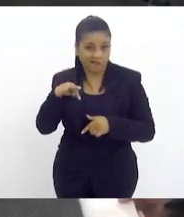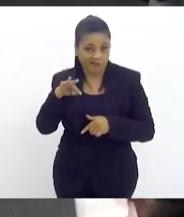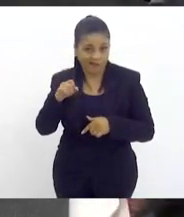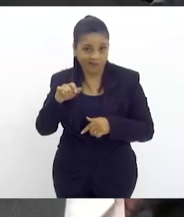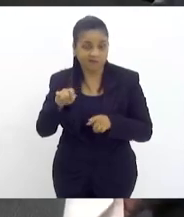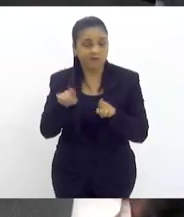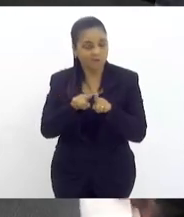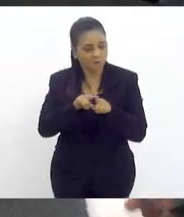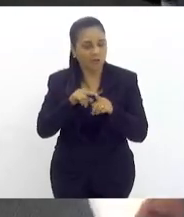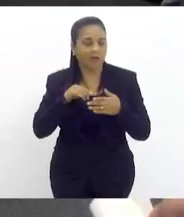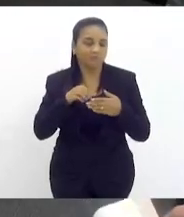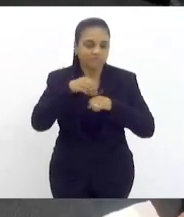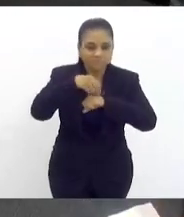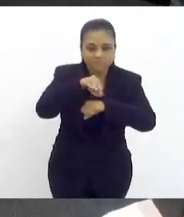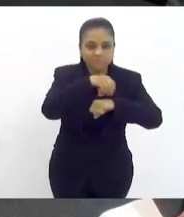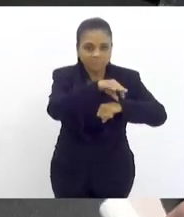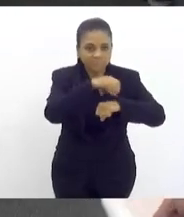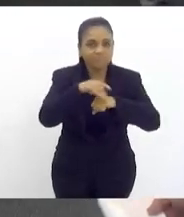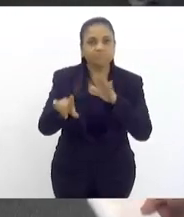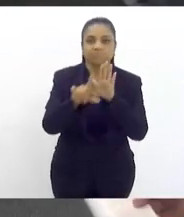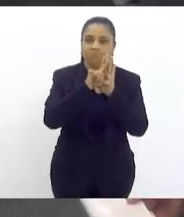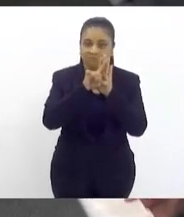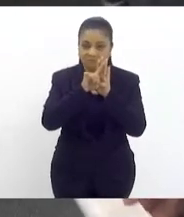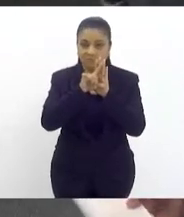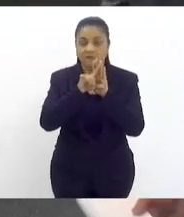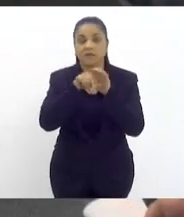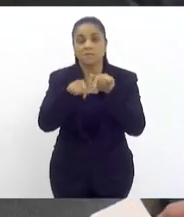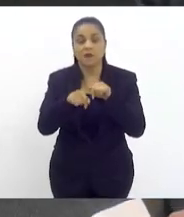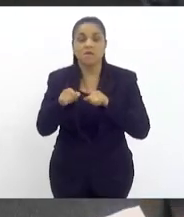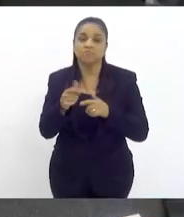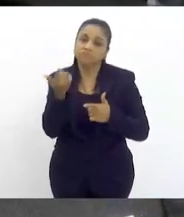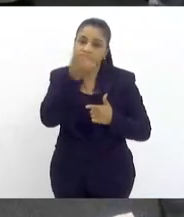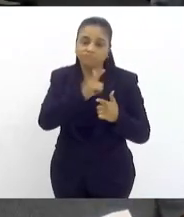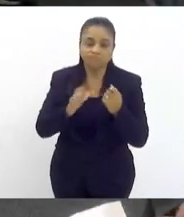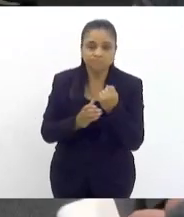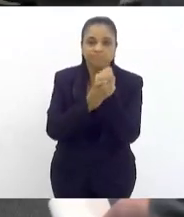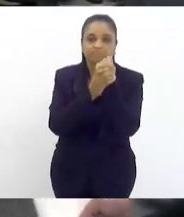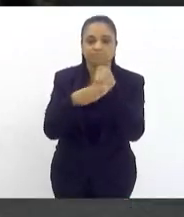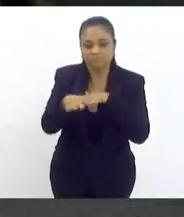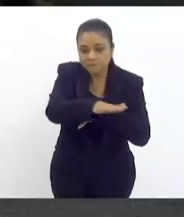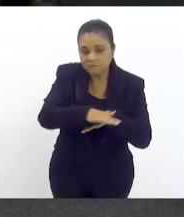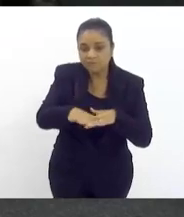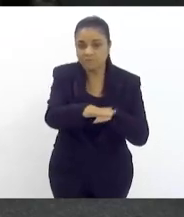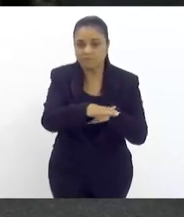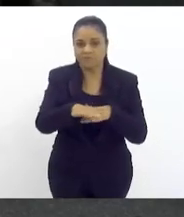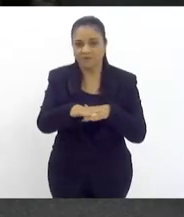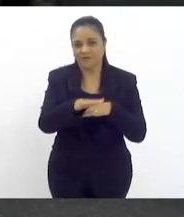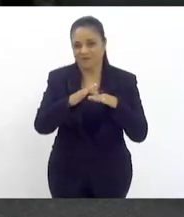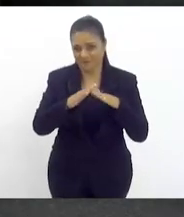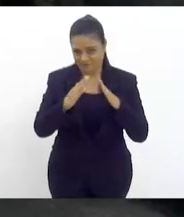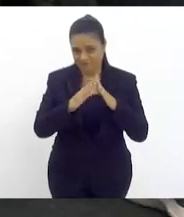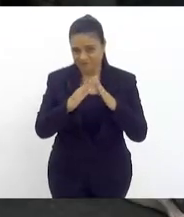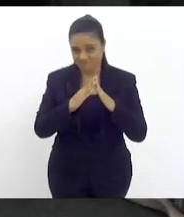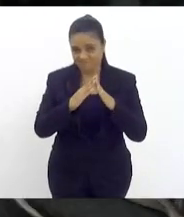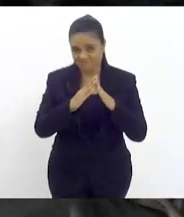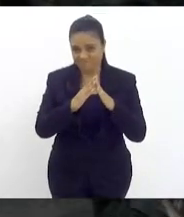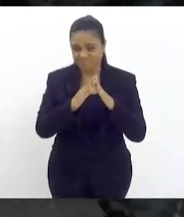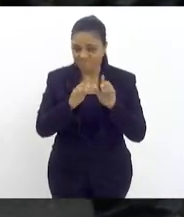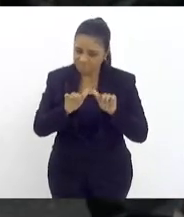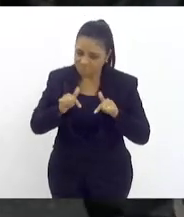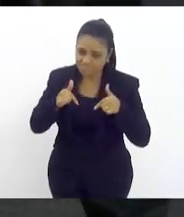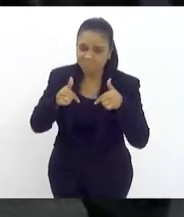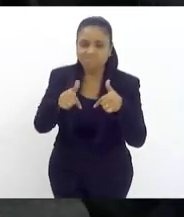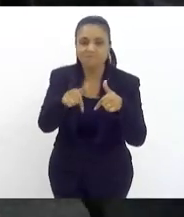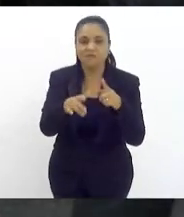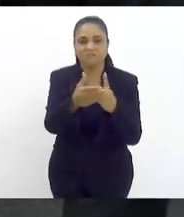indicação legislativa para garantir esse espaço físico que tem sido exitoso no acolhimento